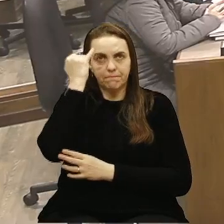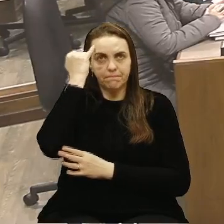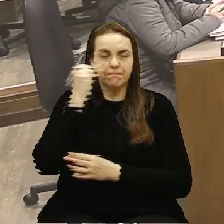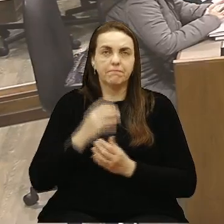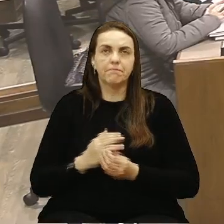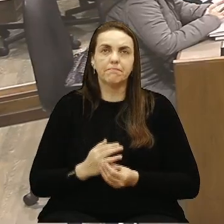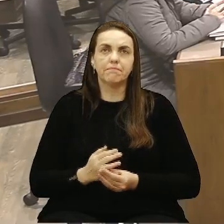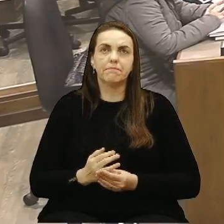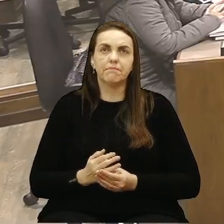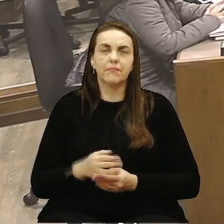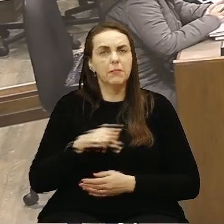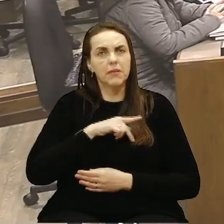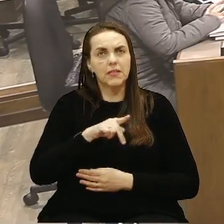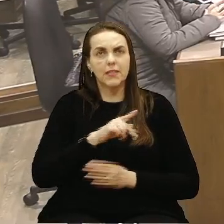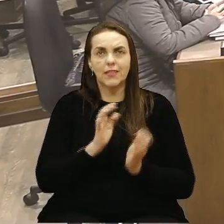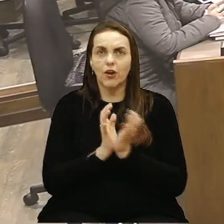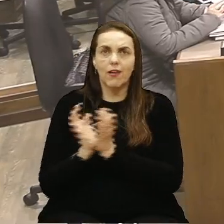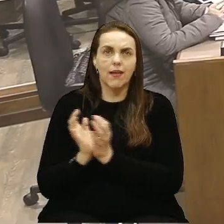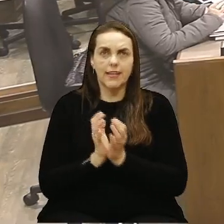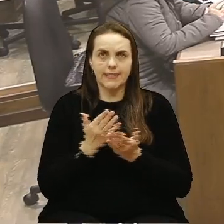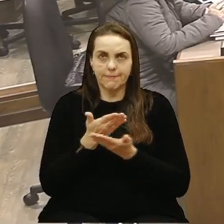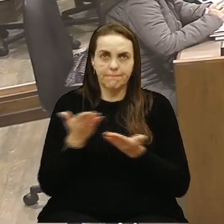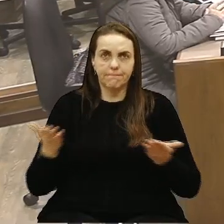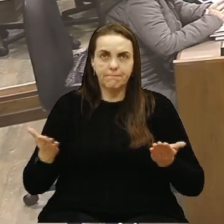Presidente, nobres colegas,